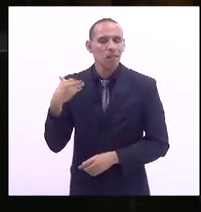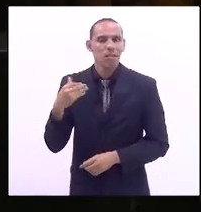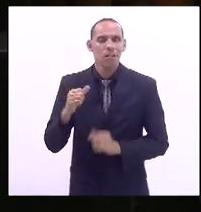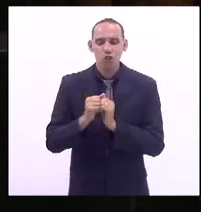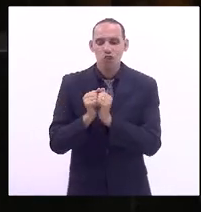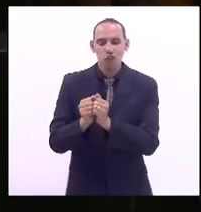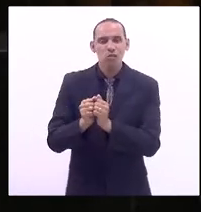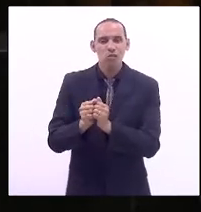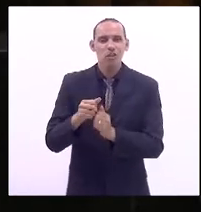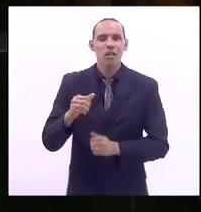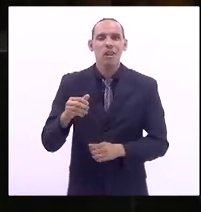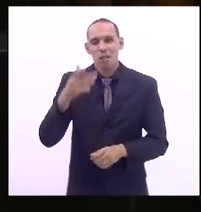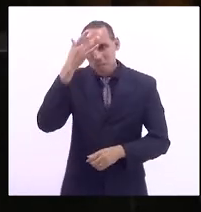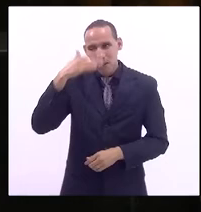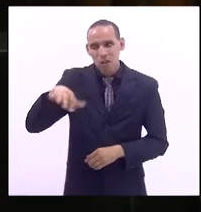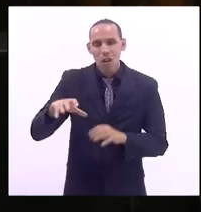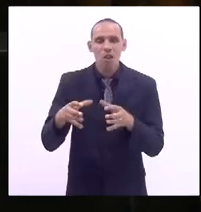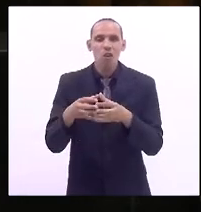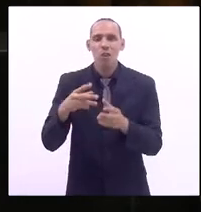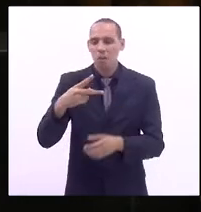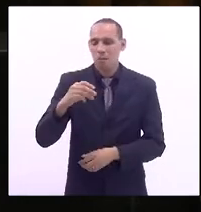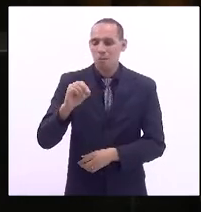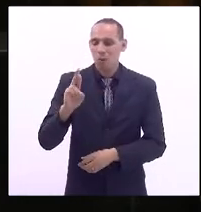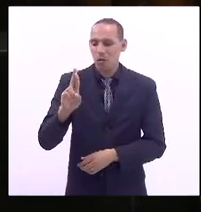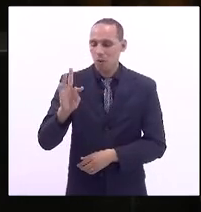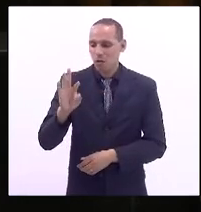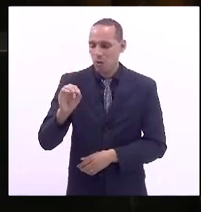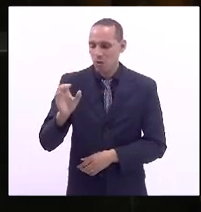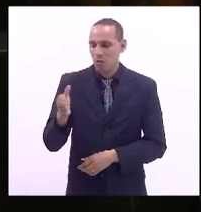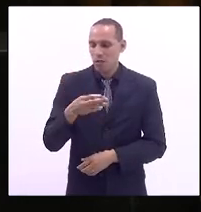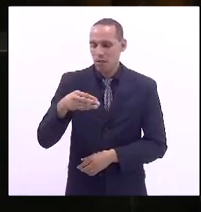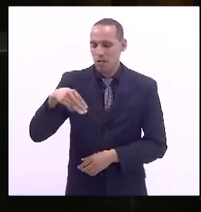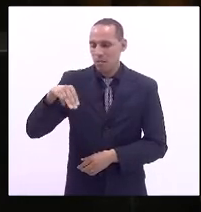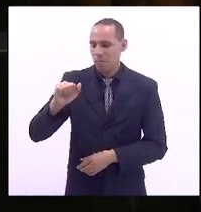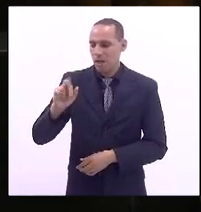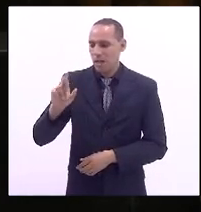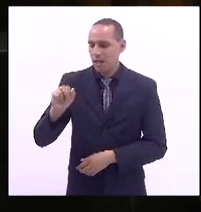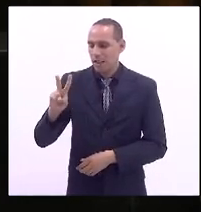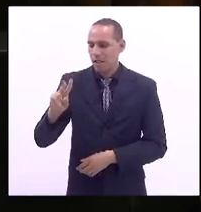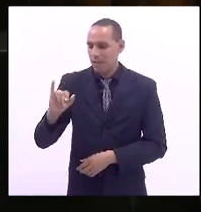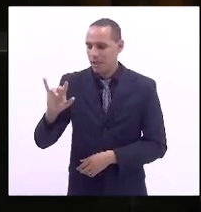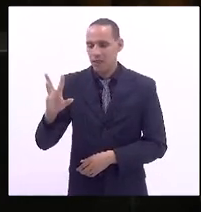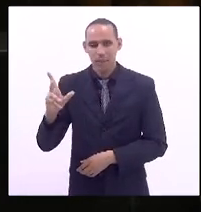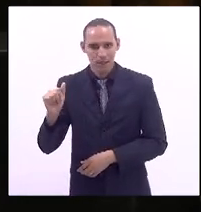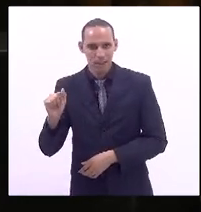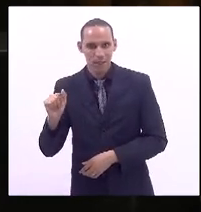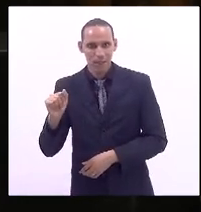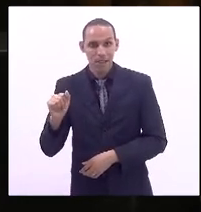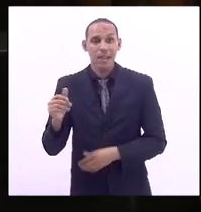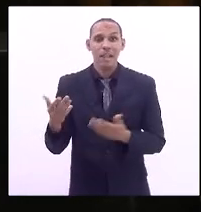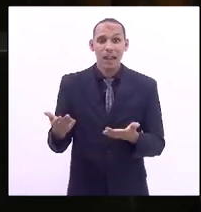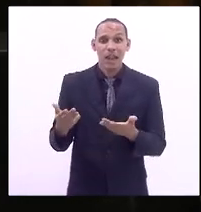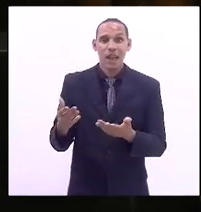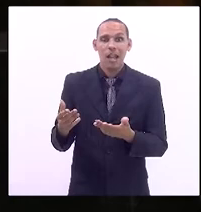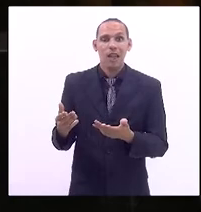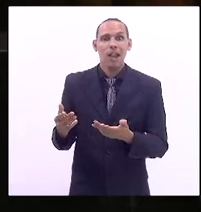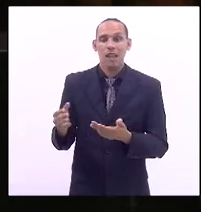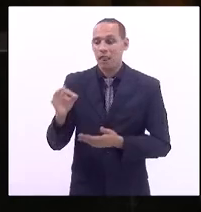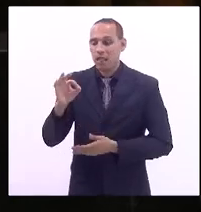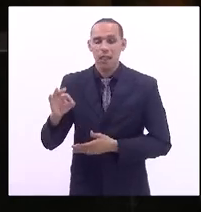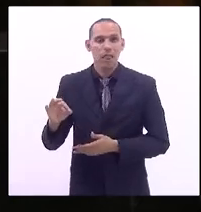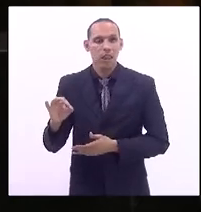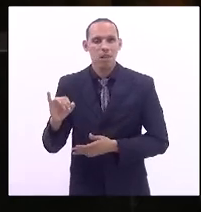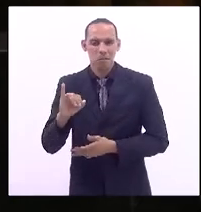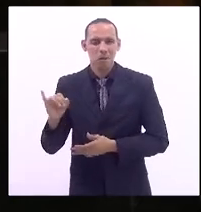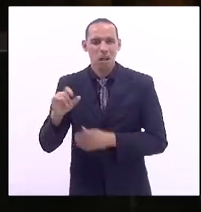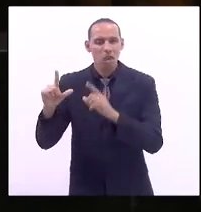do Porto Maravilha e eles trouxeram a ampliação da área de incidência da redução tributária para que abarcasse